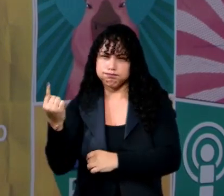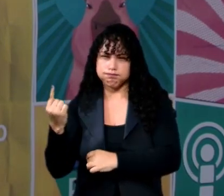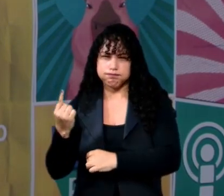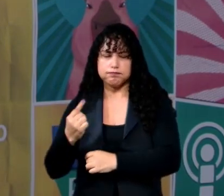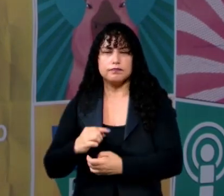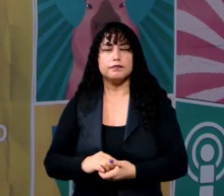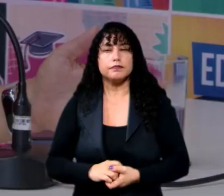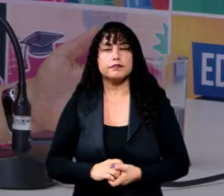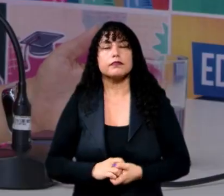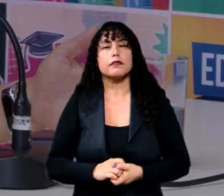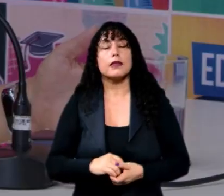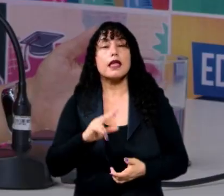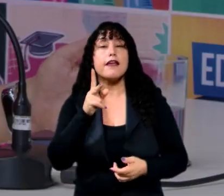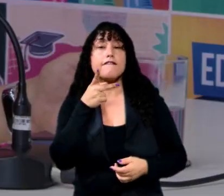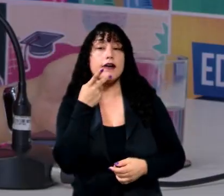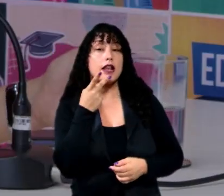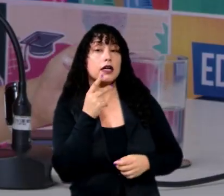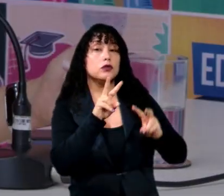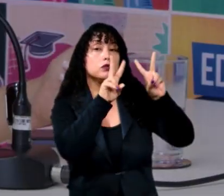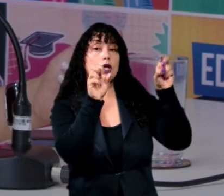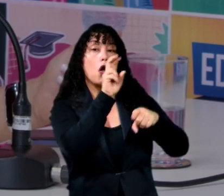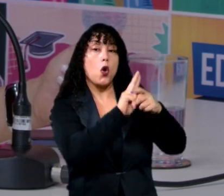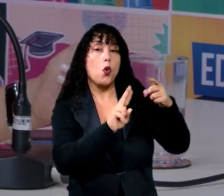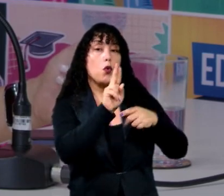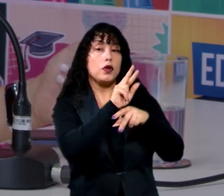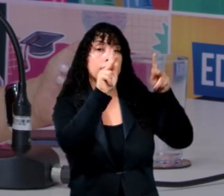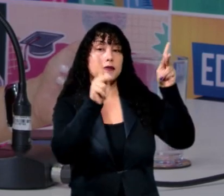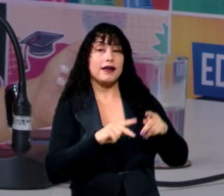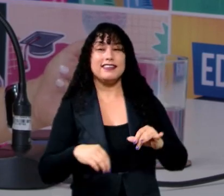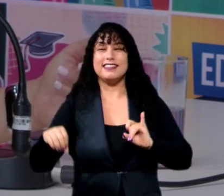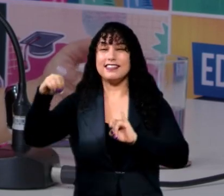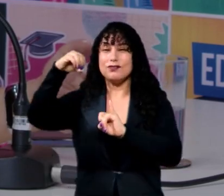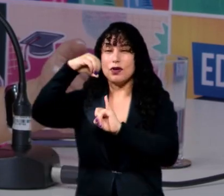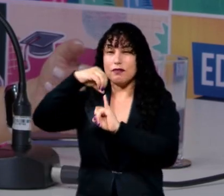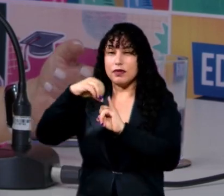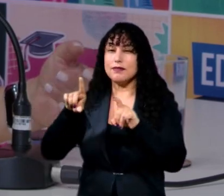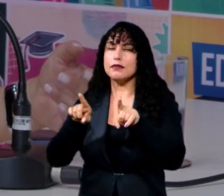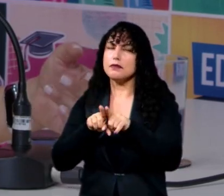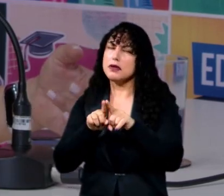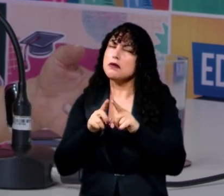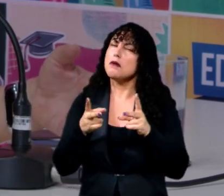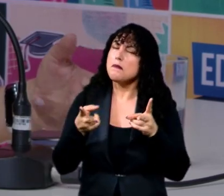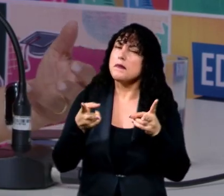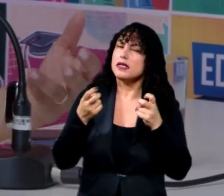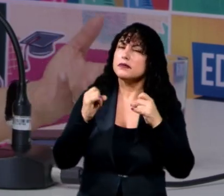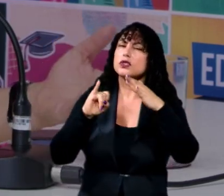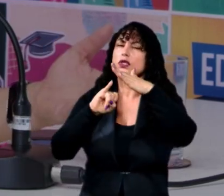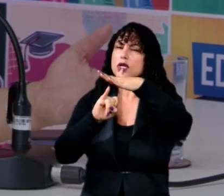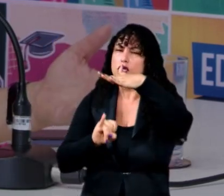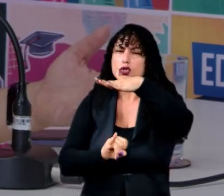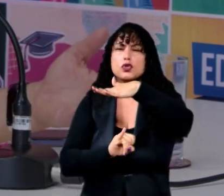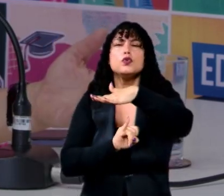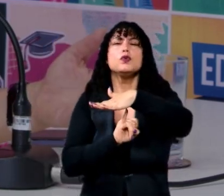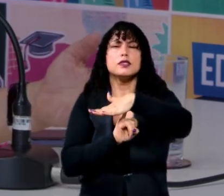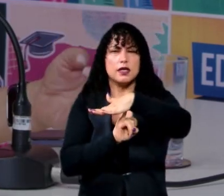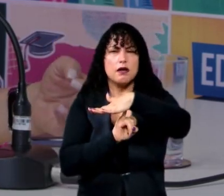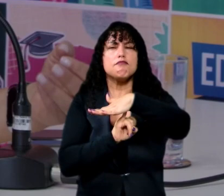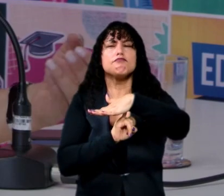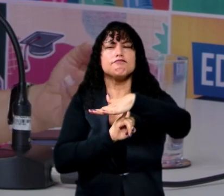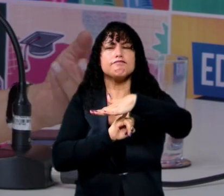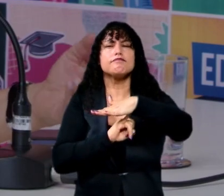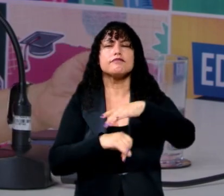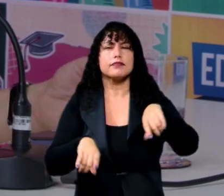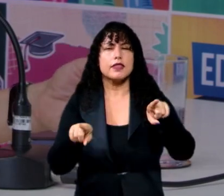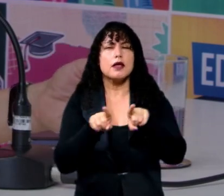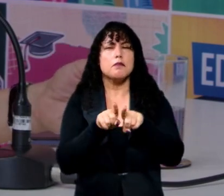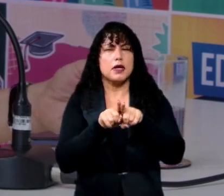É, e falando da Unipaz, também falando do IFB, Uhum, vejo que as instituições, elas têm